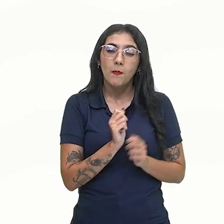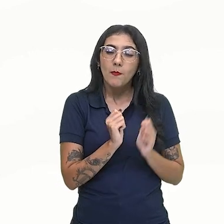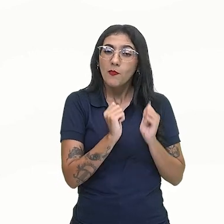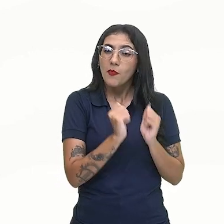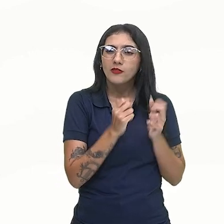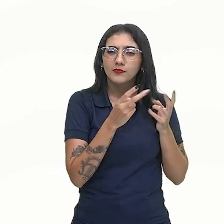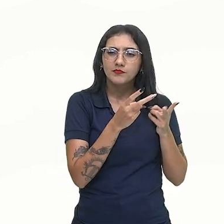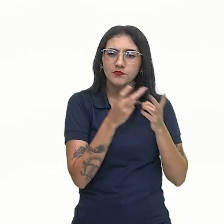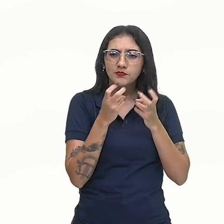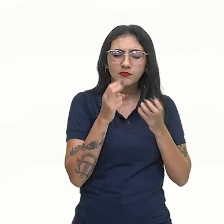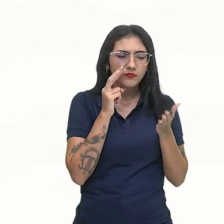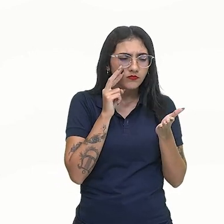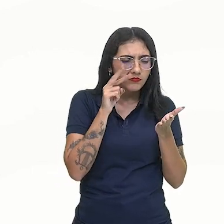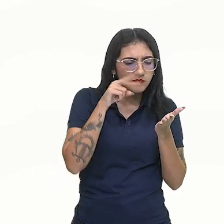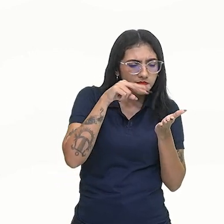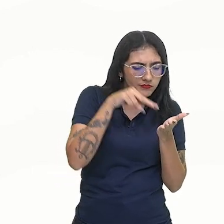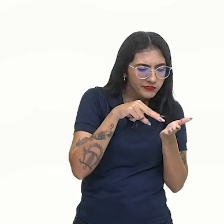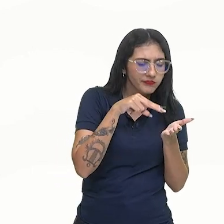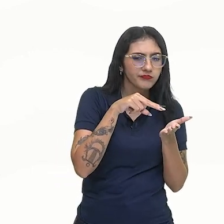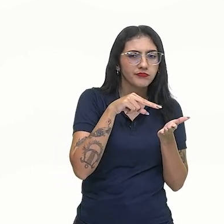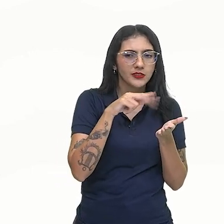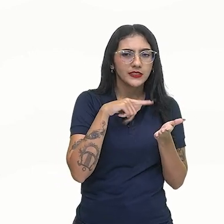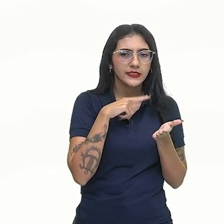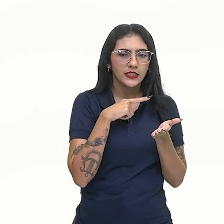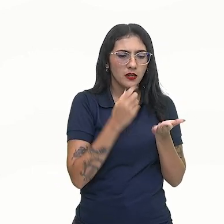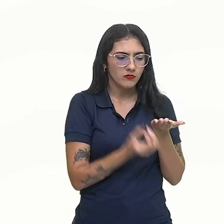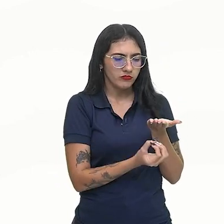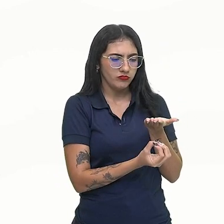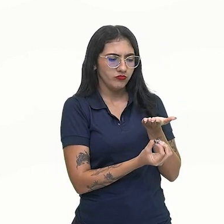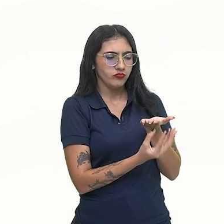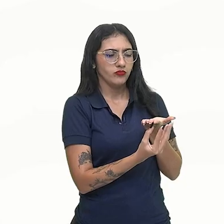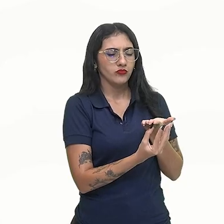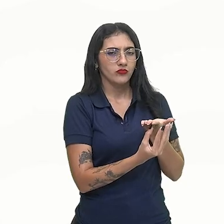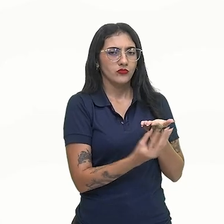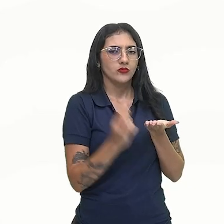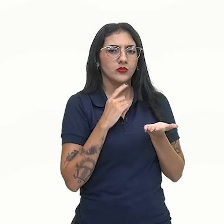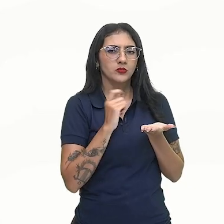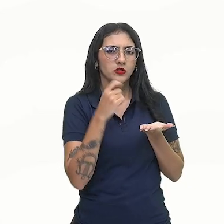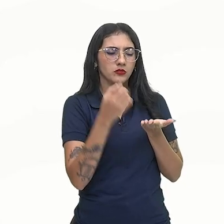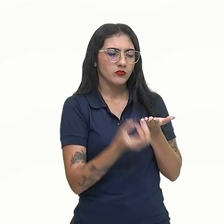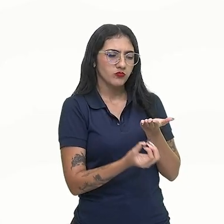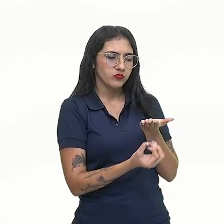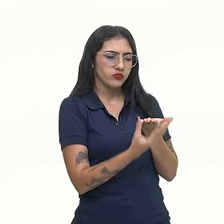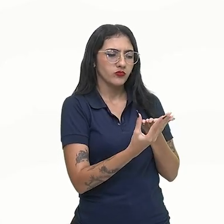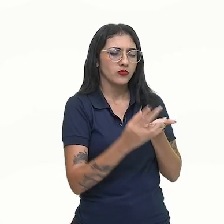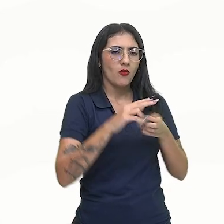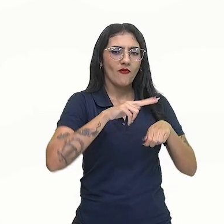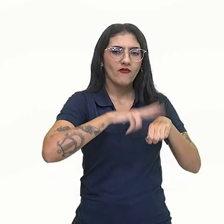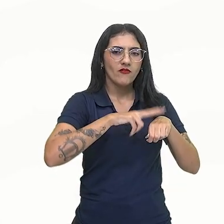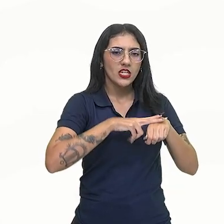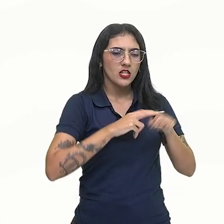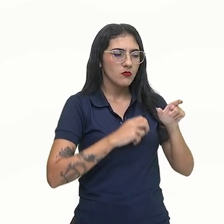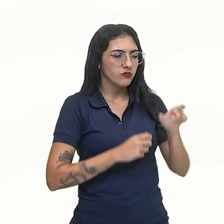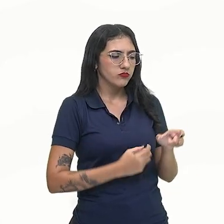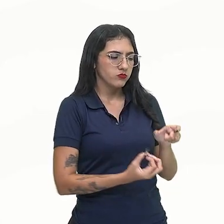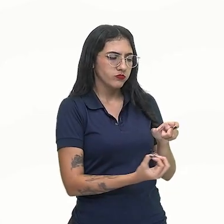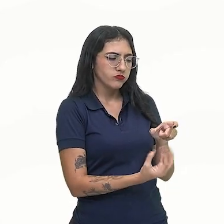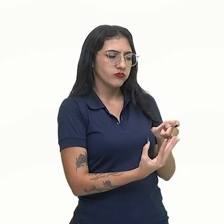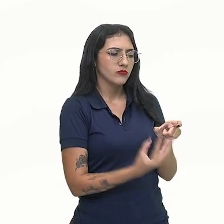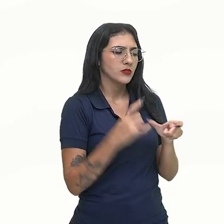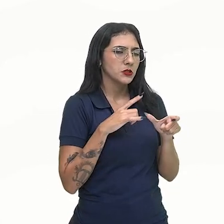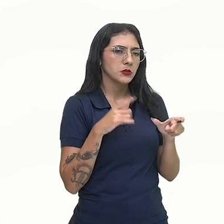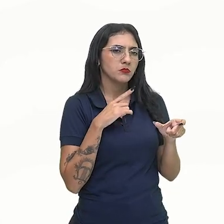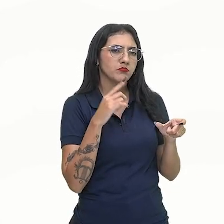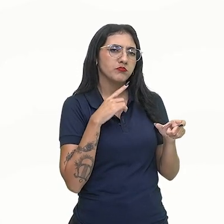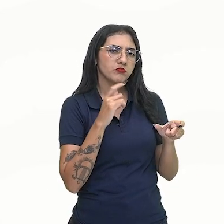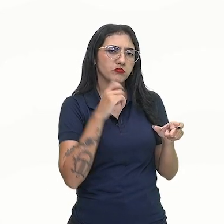vai ver a parte de baixo dele emitindo essa luz, justamente para atravessar a nossa amostra e a gente conseguir observar